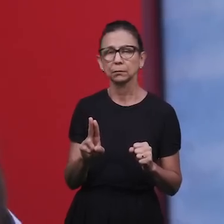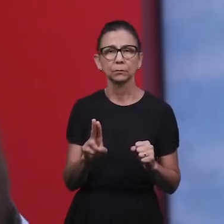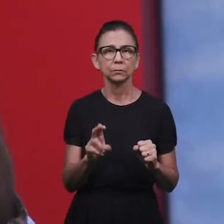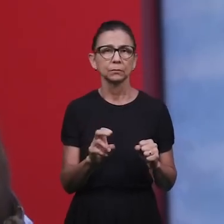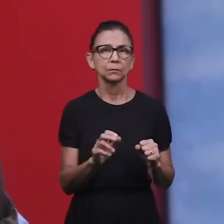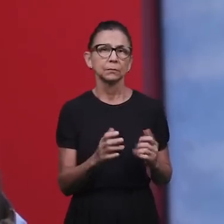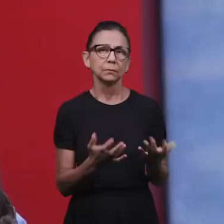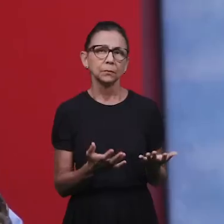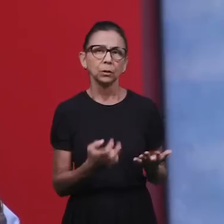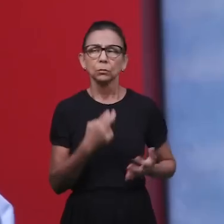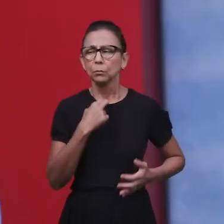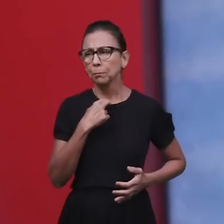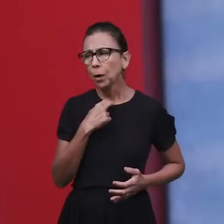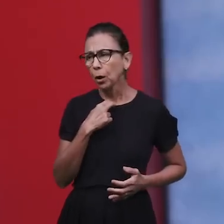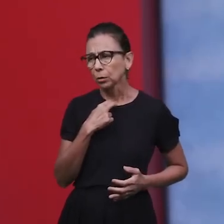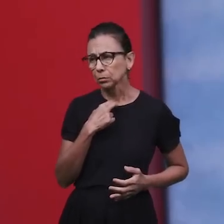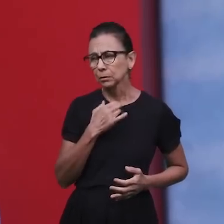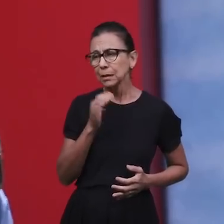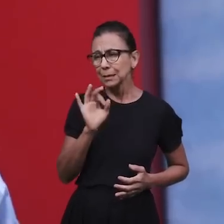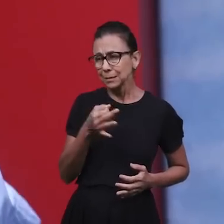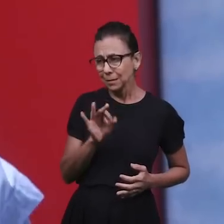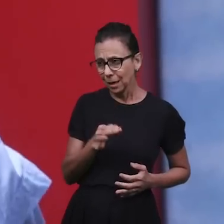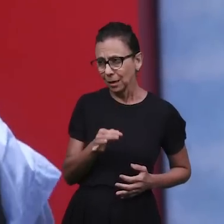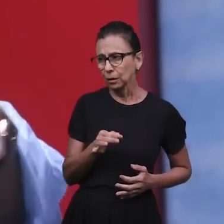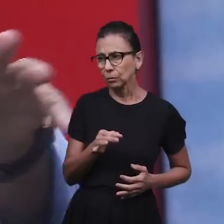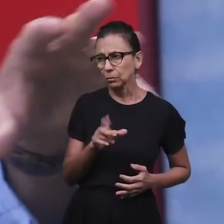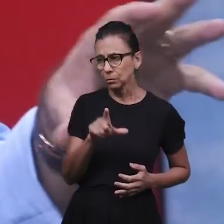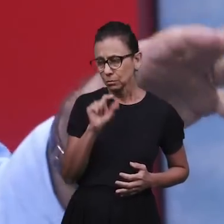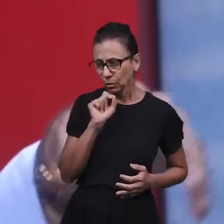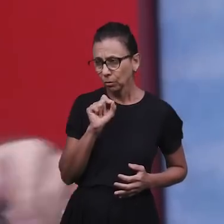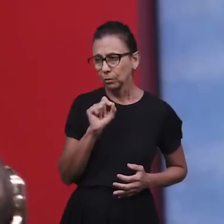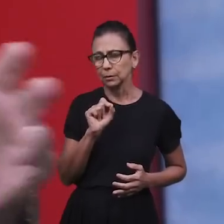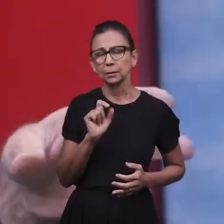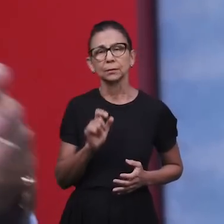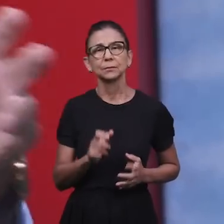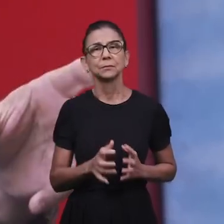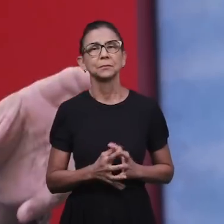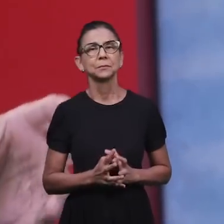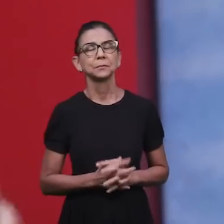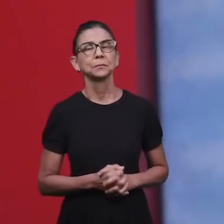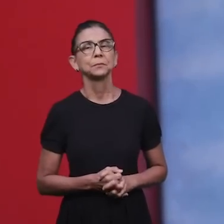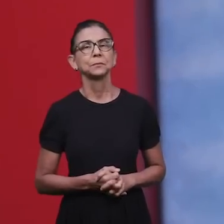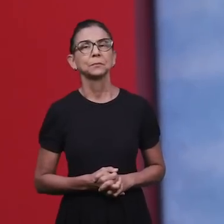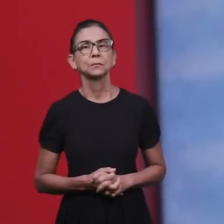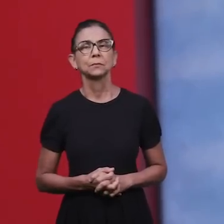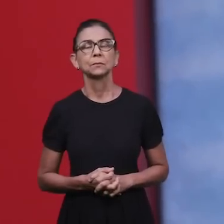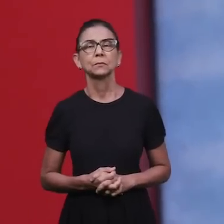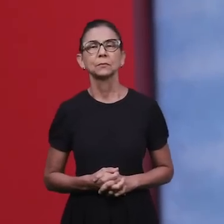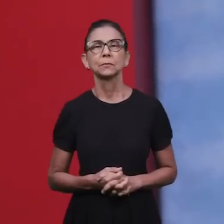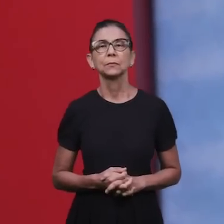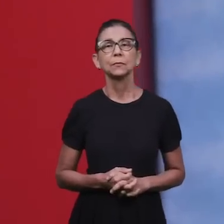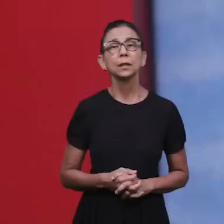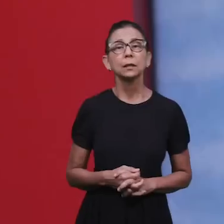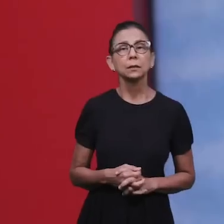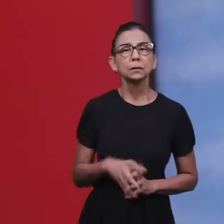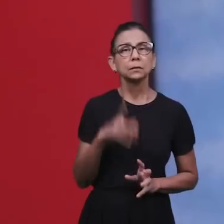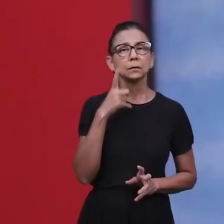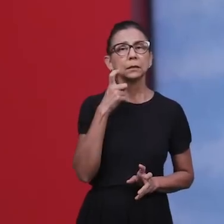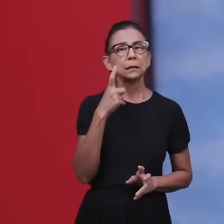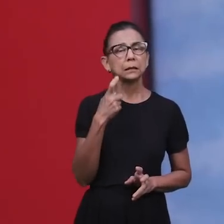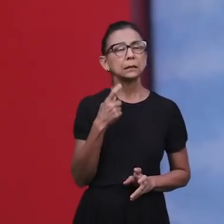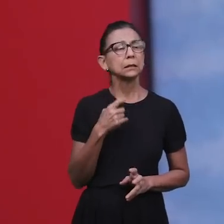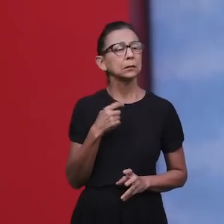sangue, corpo, é lícito fazer? Então, são vários assuntos, eu estou só citando alguns, Claro. Mas aquilo me